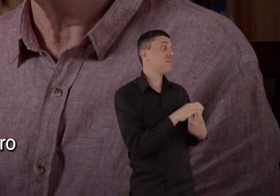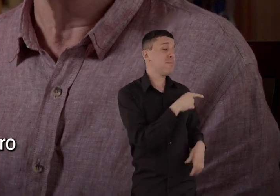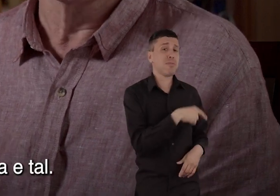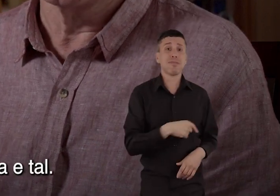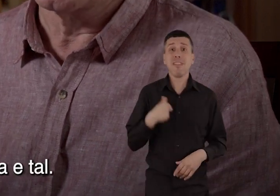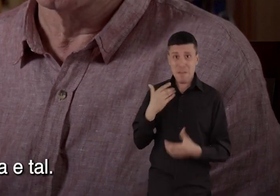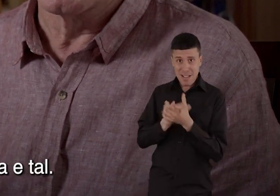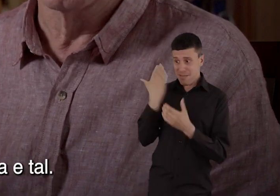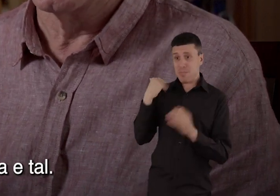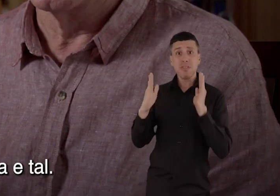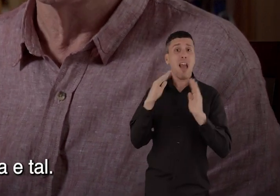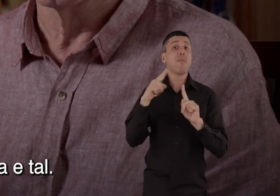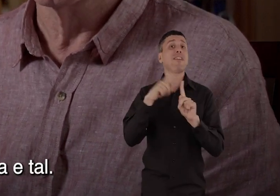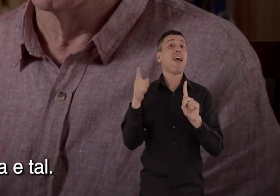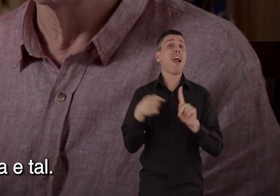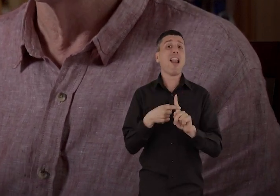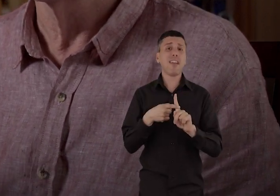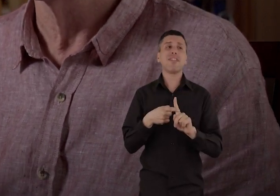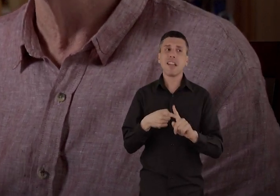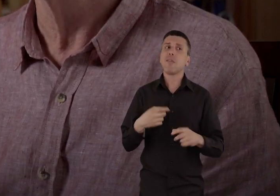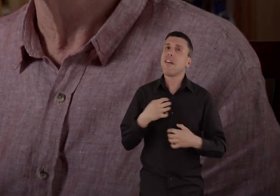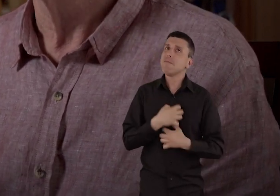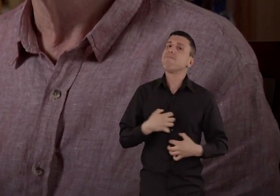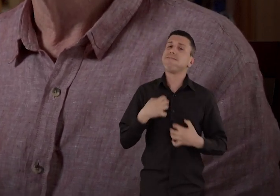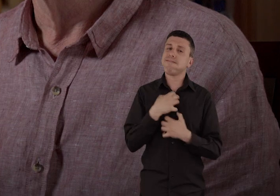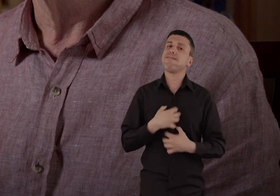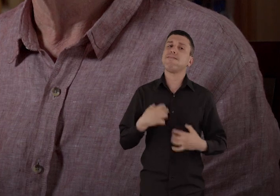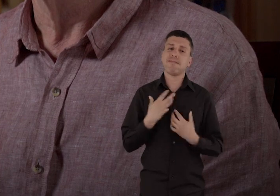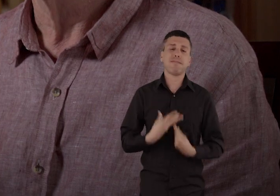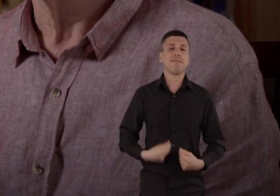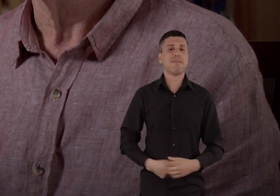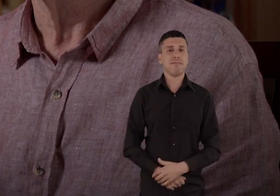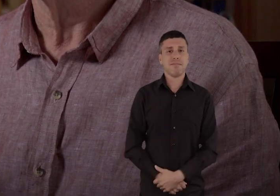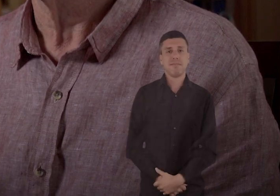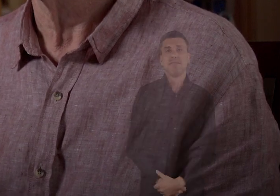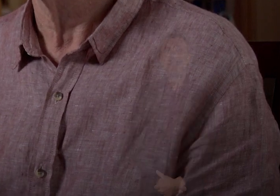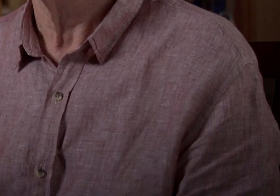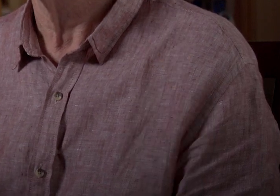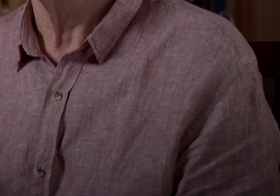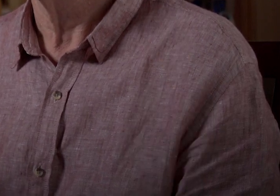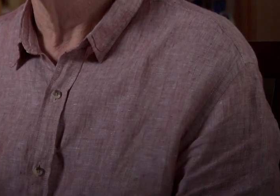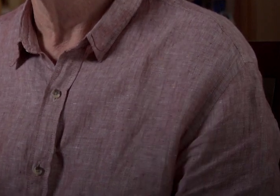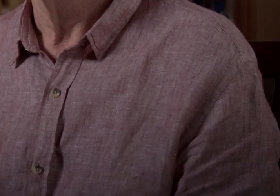sequestro à minha esposa, por sinal grávida à época e tal, né? Então... Ele volta a olhar para o alto,